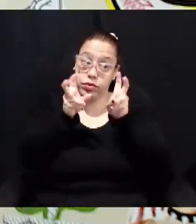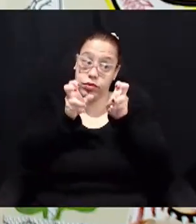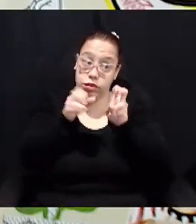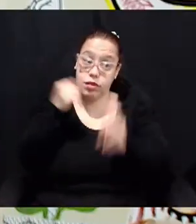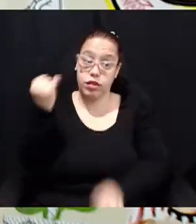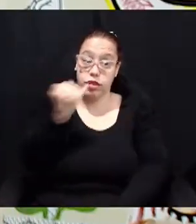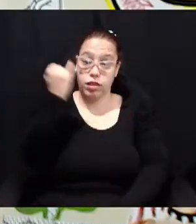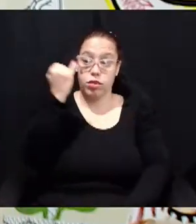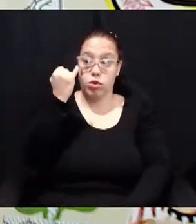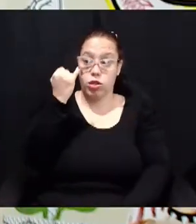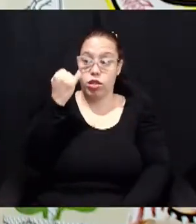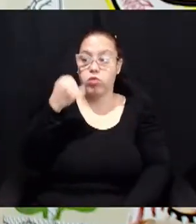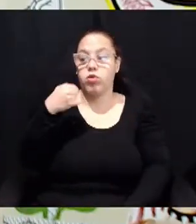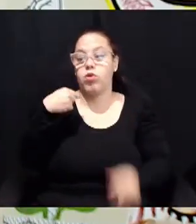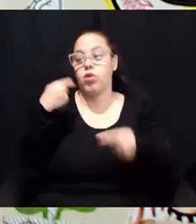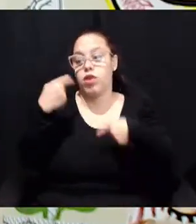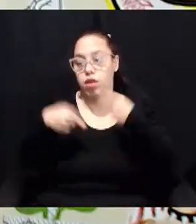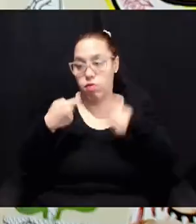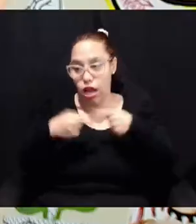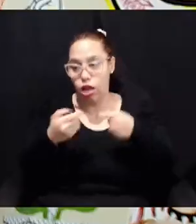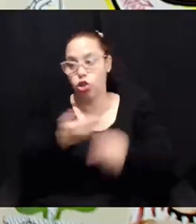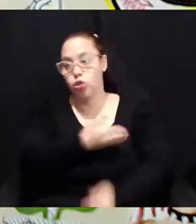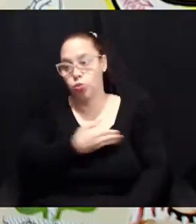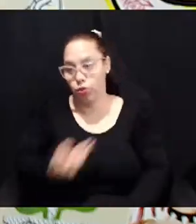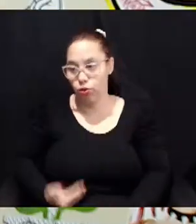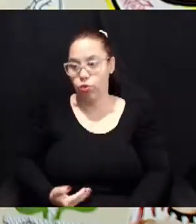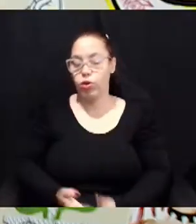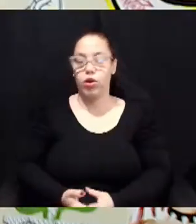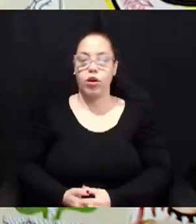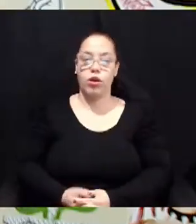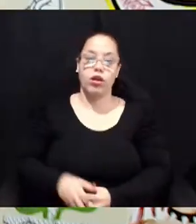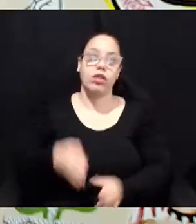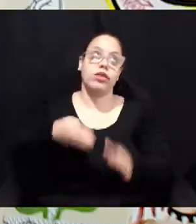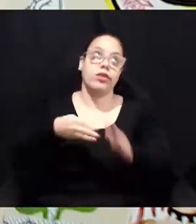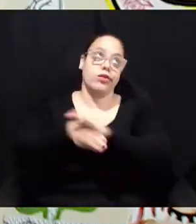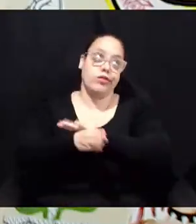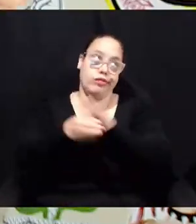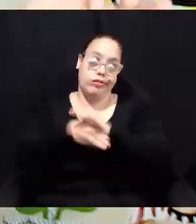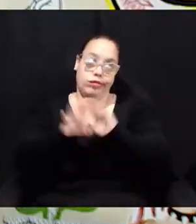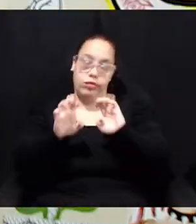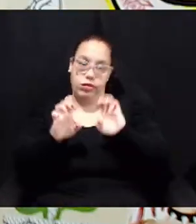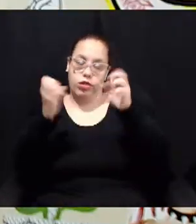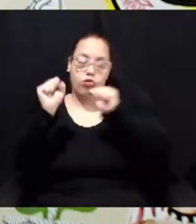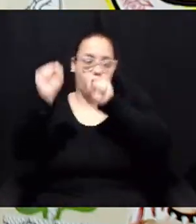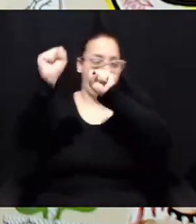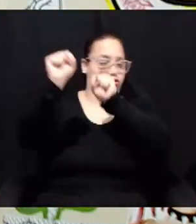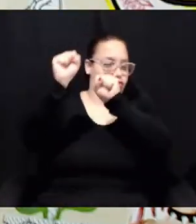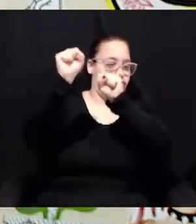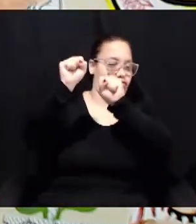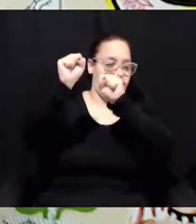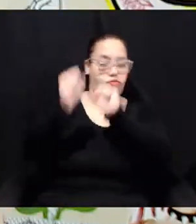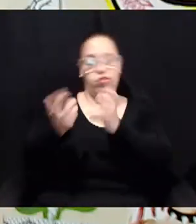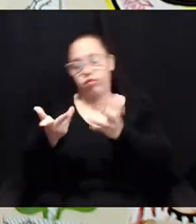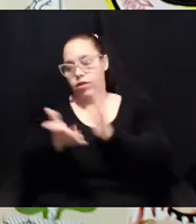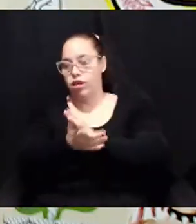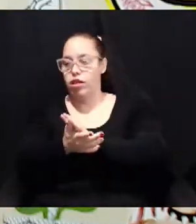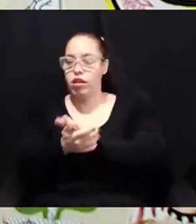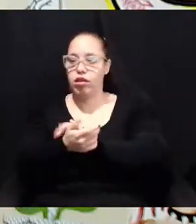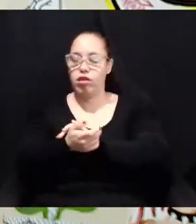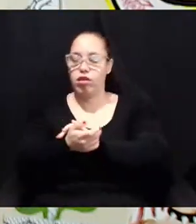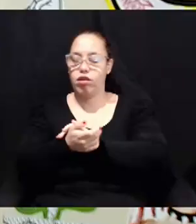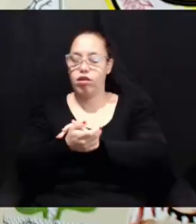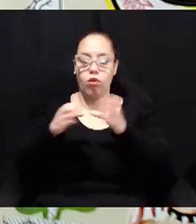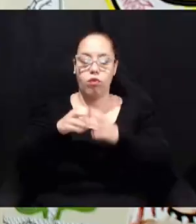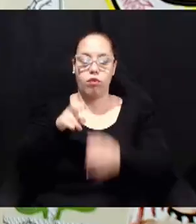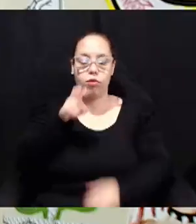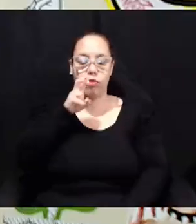né? Então, a gente está muito acostumado aí em eventos de super-herói, de eventos que tem Turma da Mônica, um monte de quadrinho assim que a